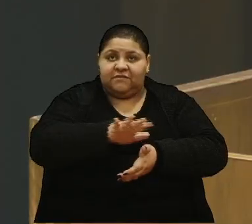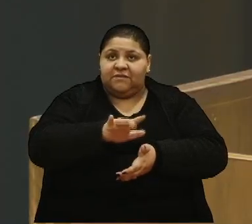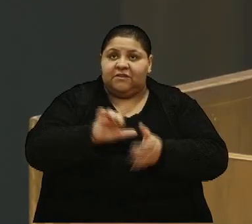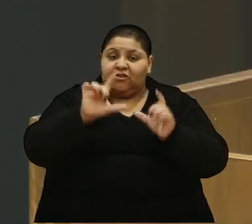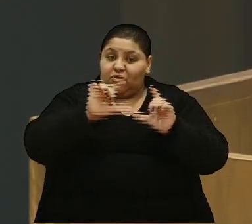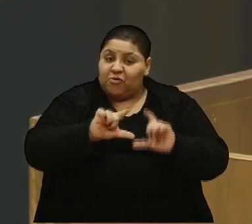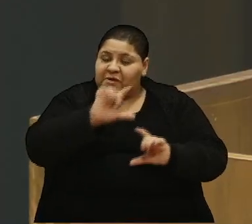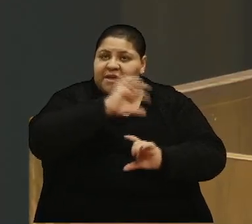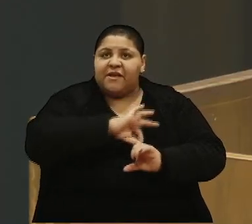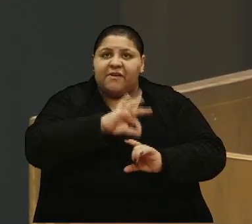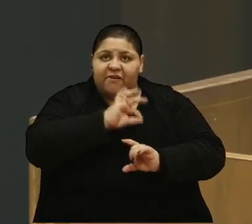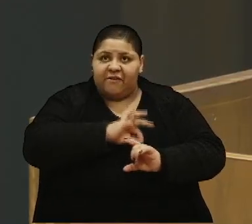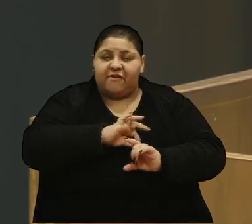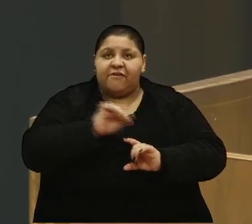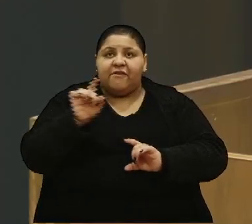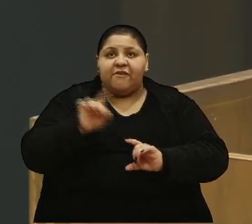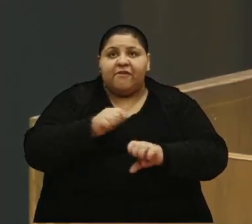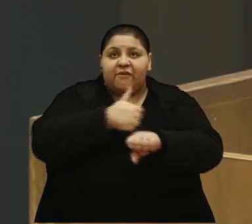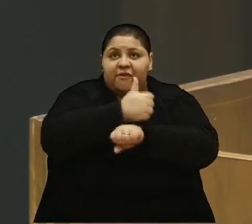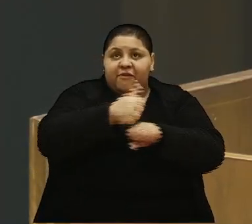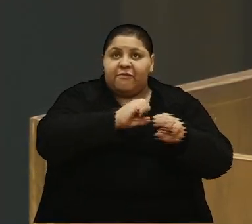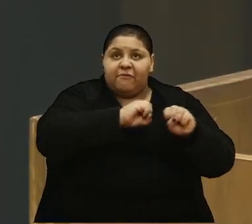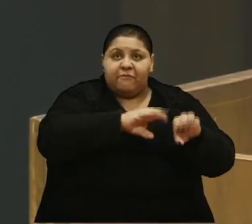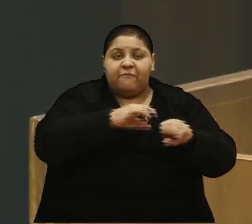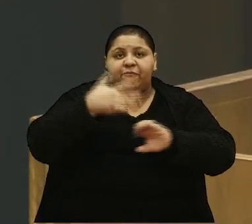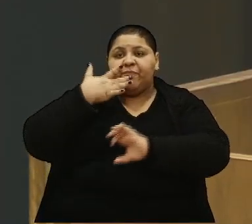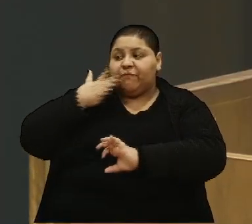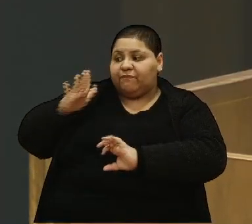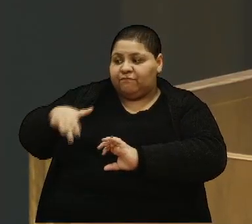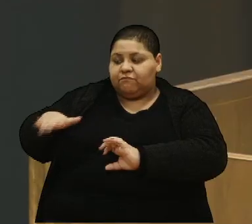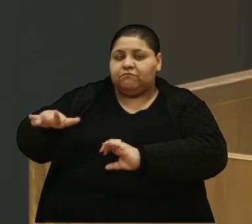menos ganham são os profissionais da educação infantil.